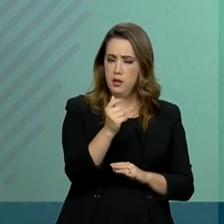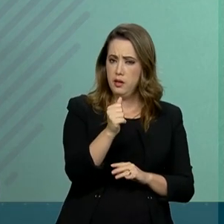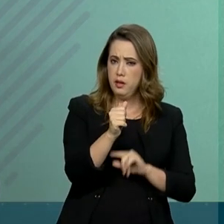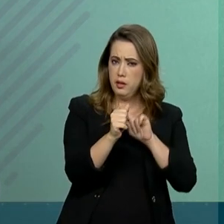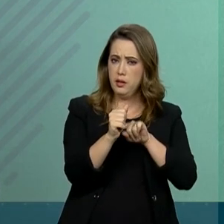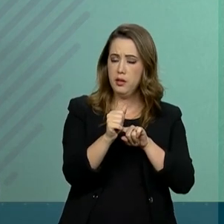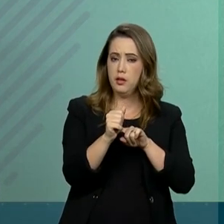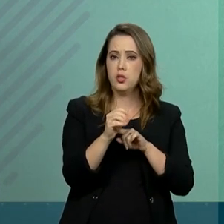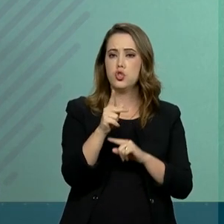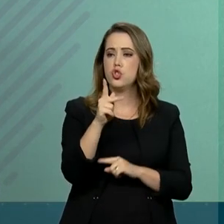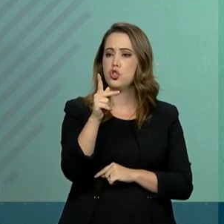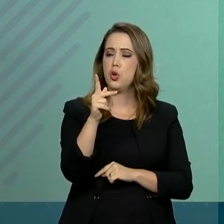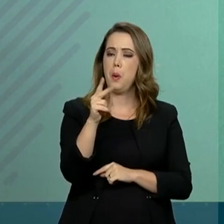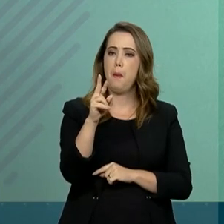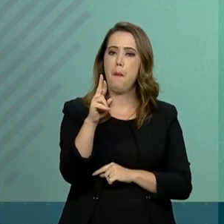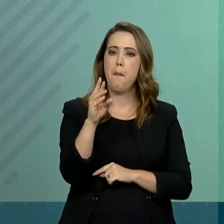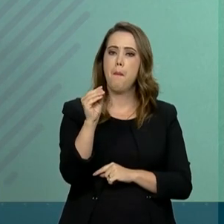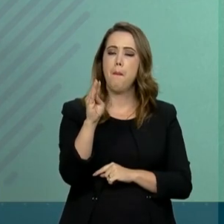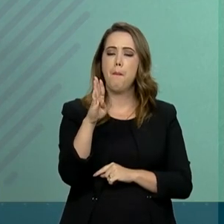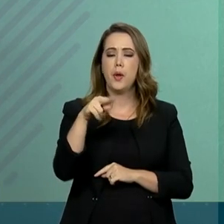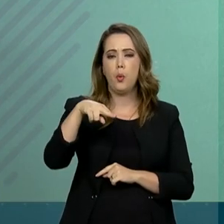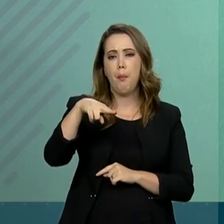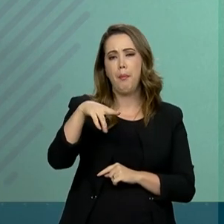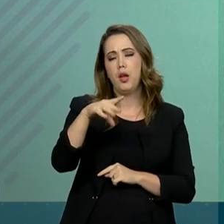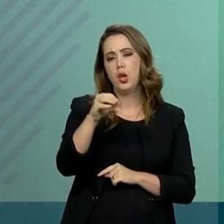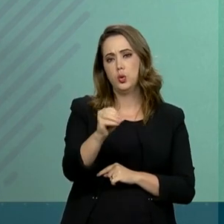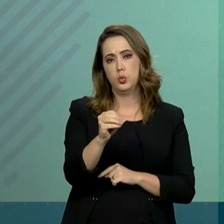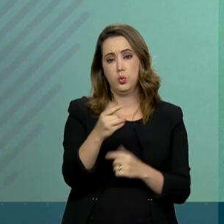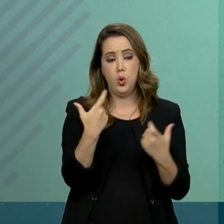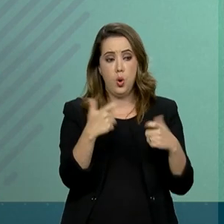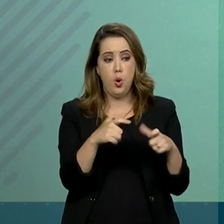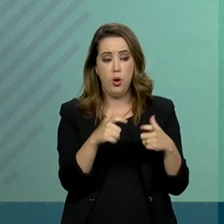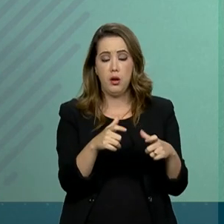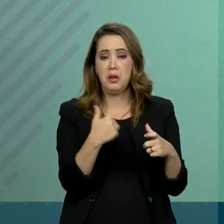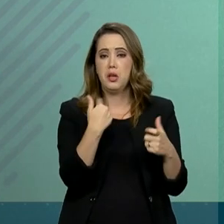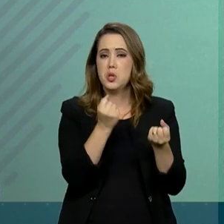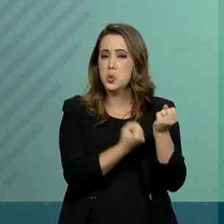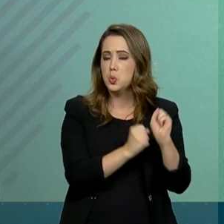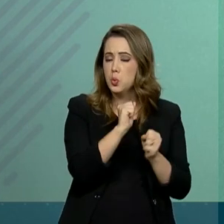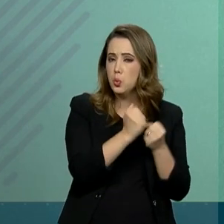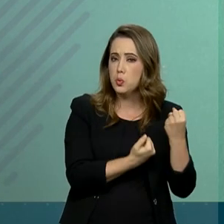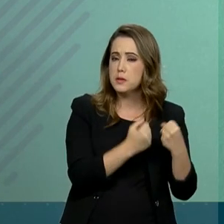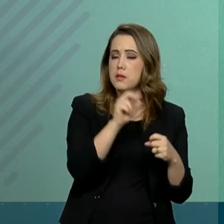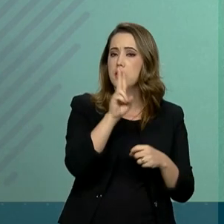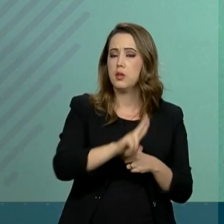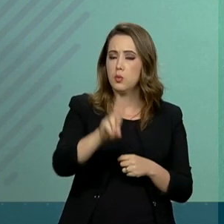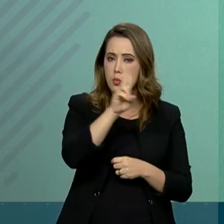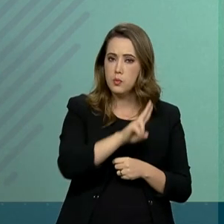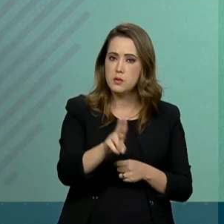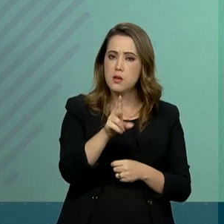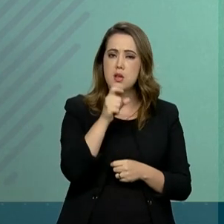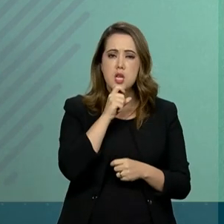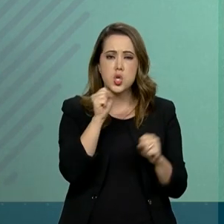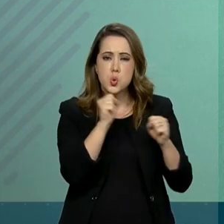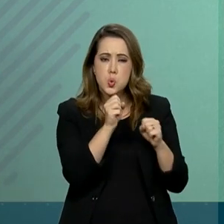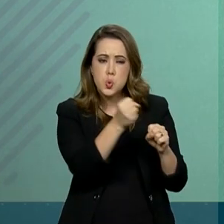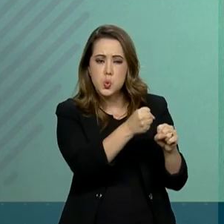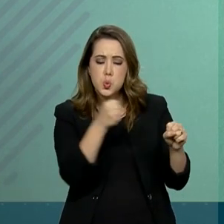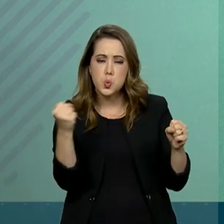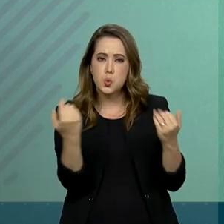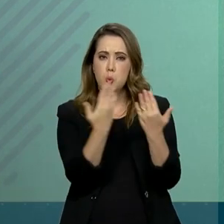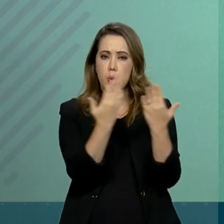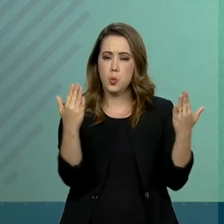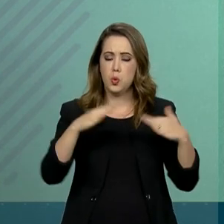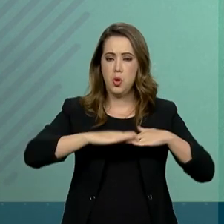maquinários para refrigeração de equipamentos utilizados em supermercados expositores